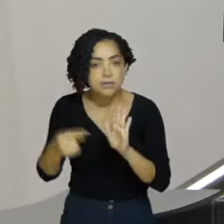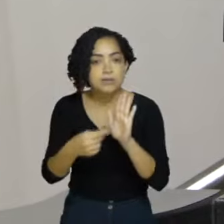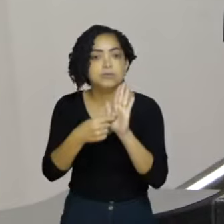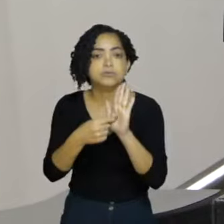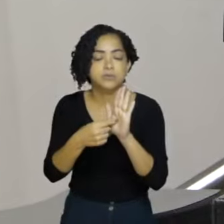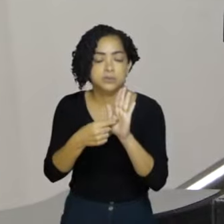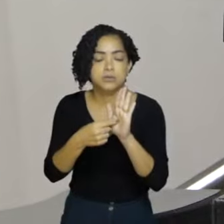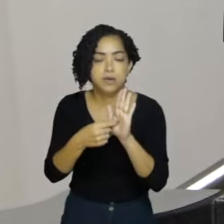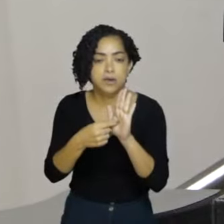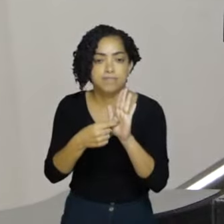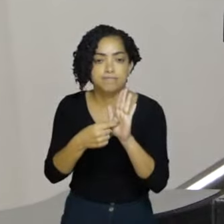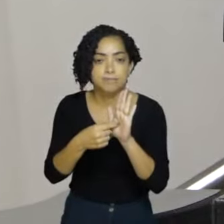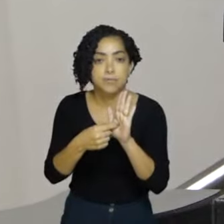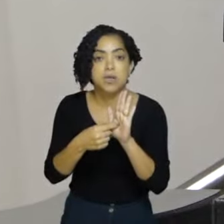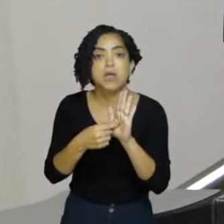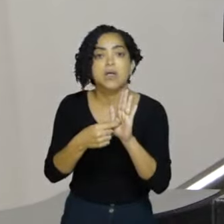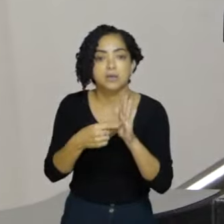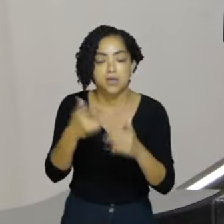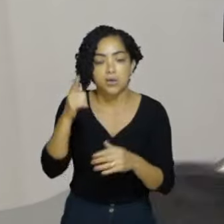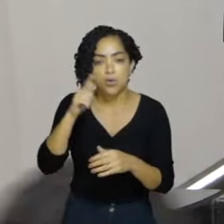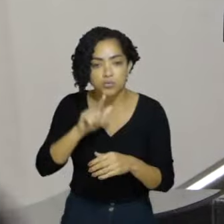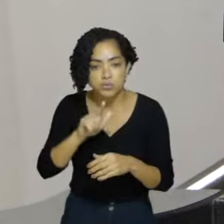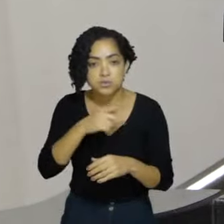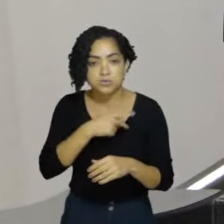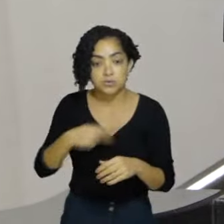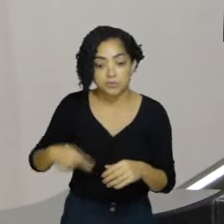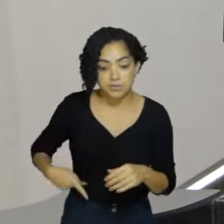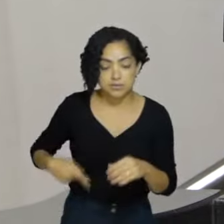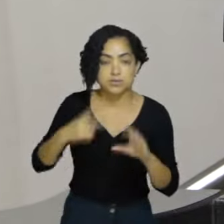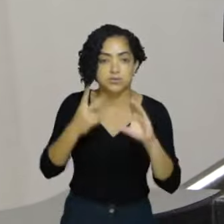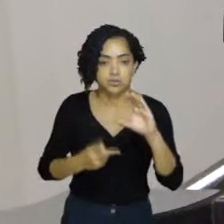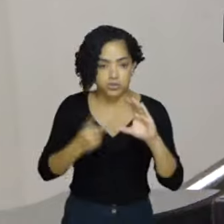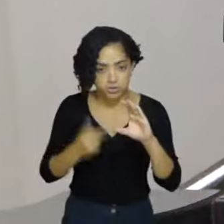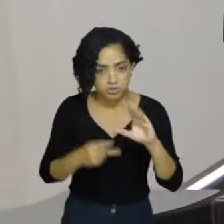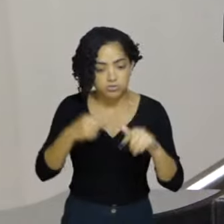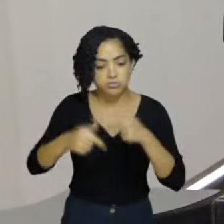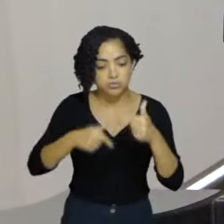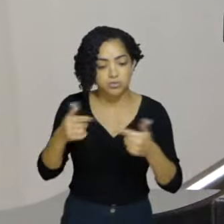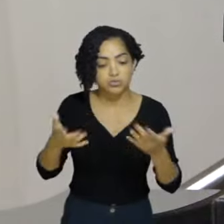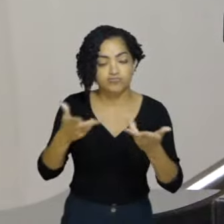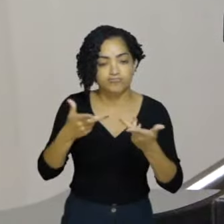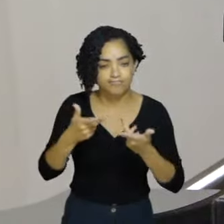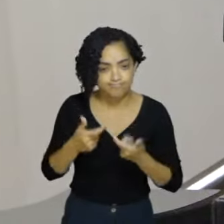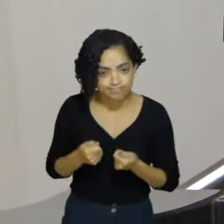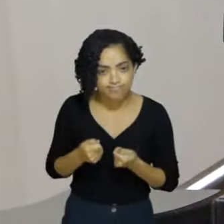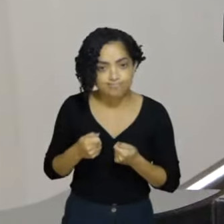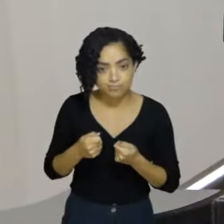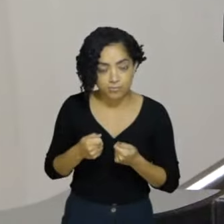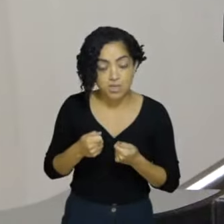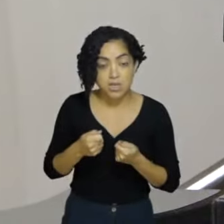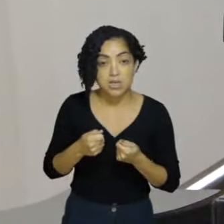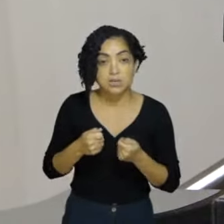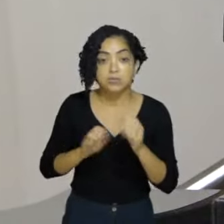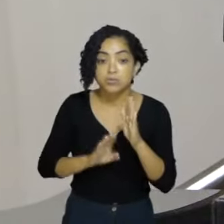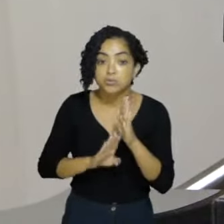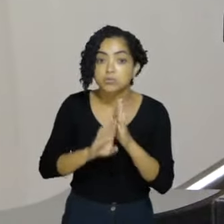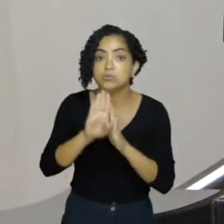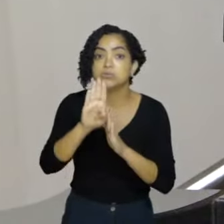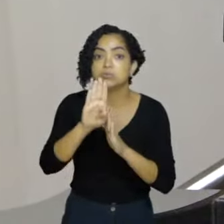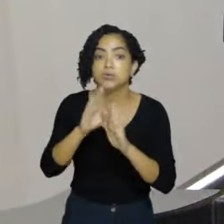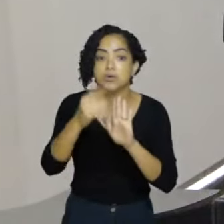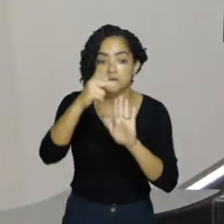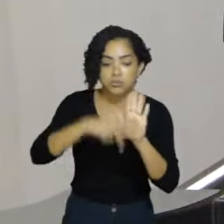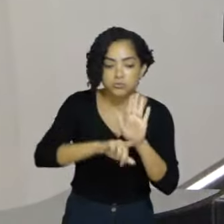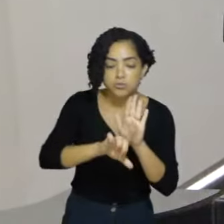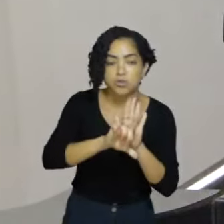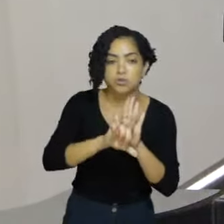na cidade de Chapecó, conseguiu se tornar presidente da Câmara de Vereadores, tem feito um trabalho excelente, também é um recordista na apresentação de projetos